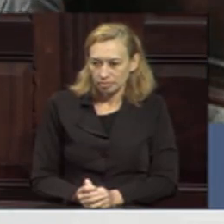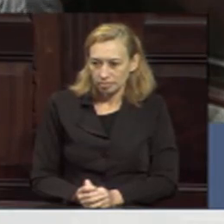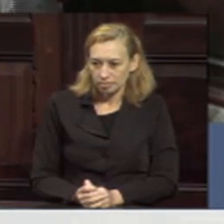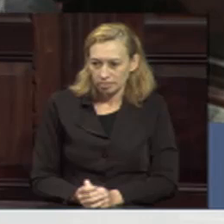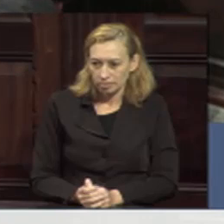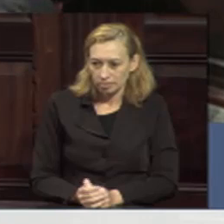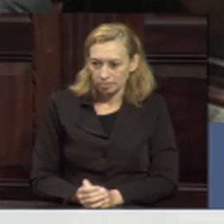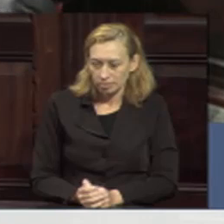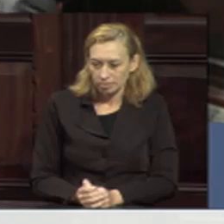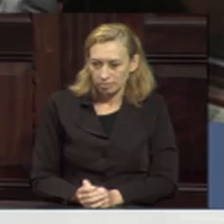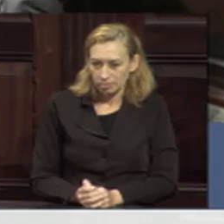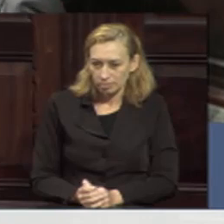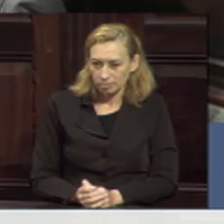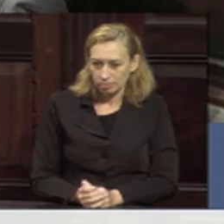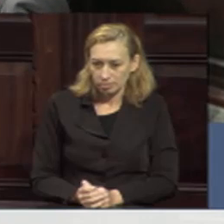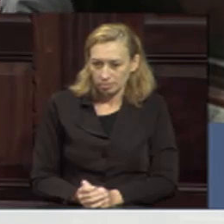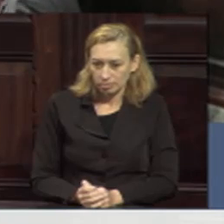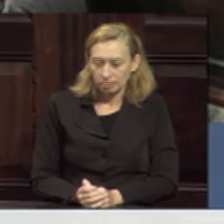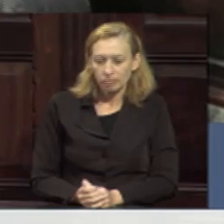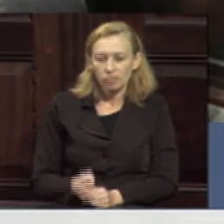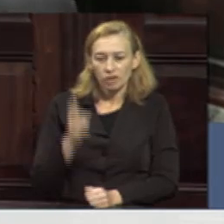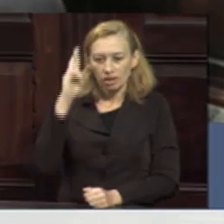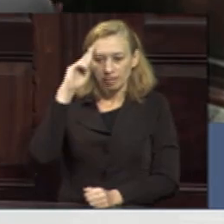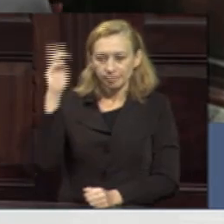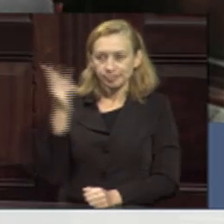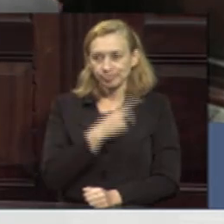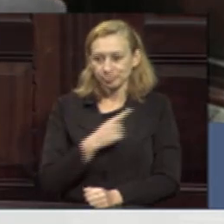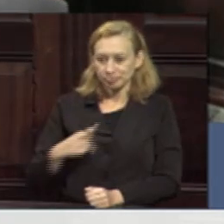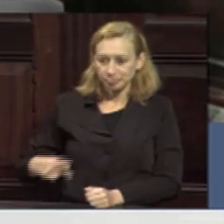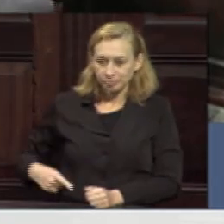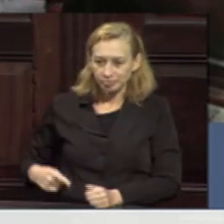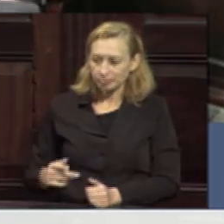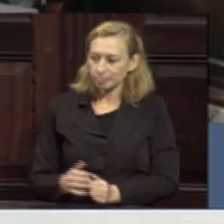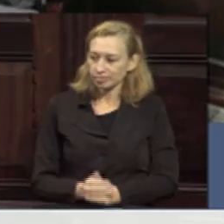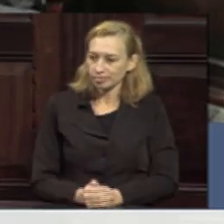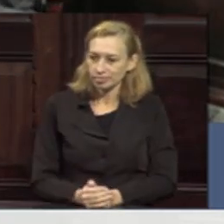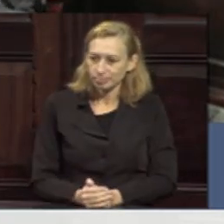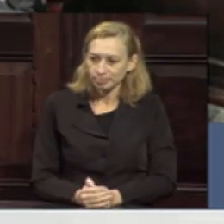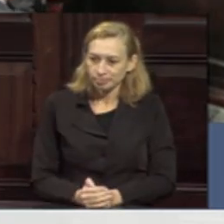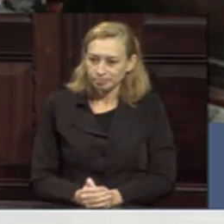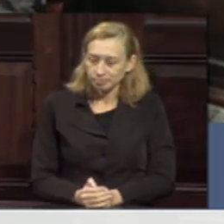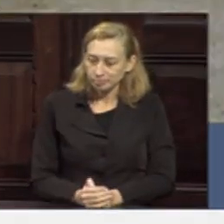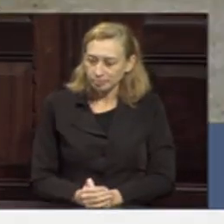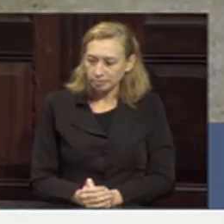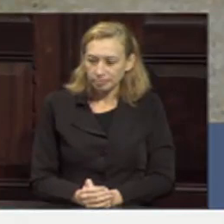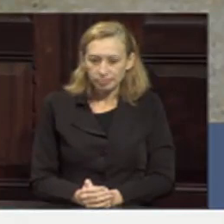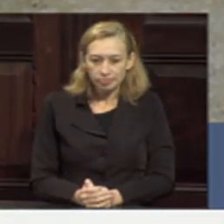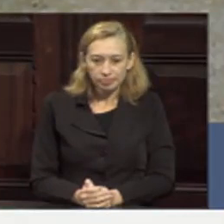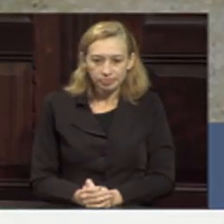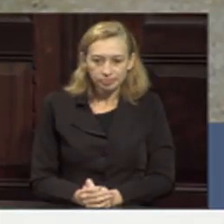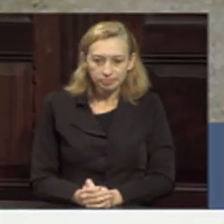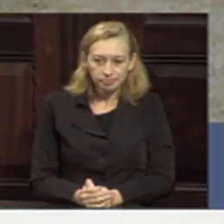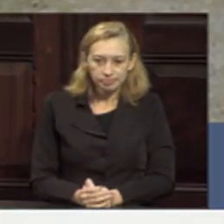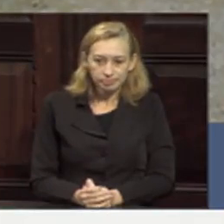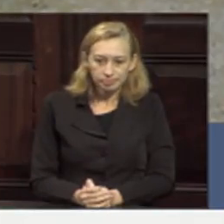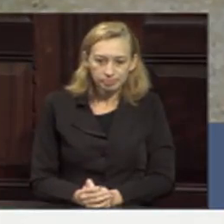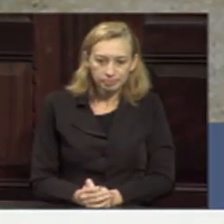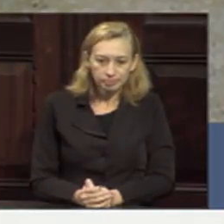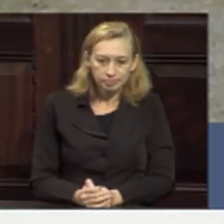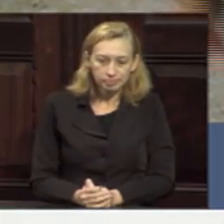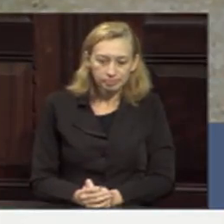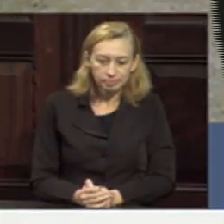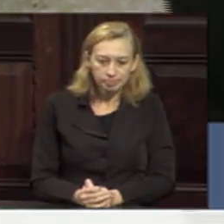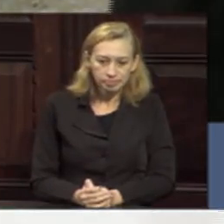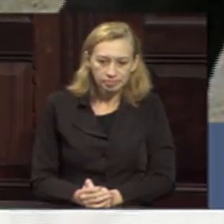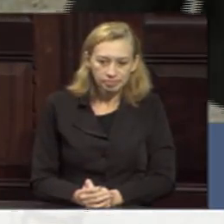Senhor presidente, senhora presidente Presidente, venho aqui externar